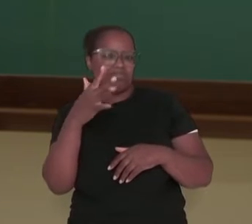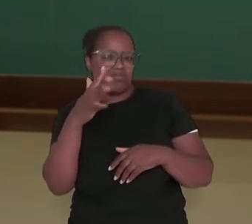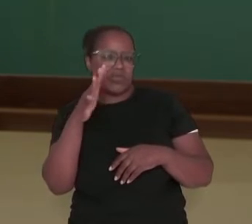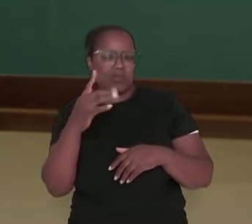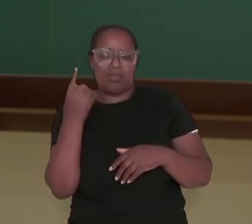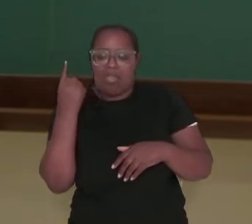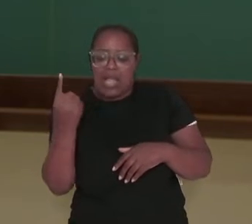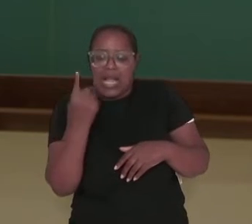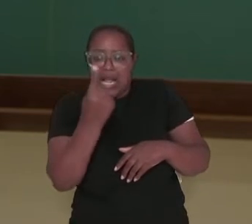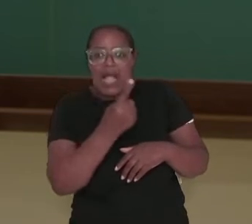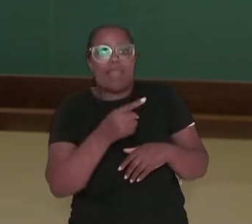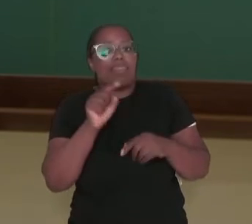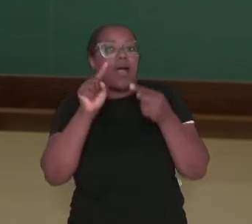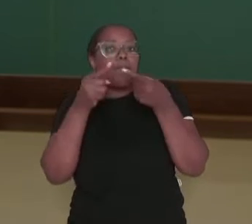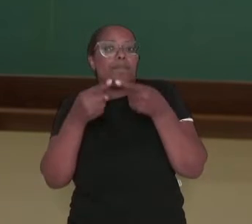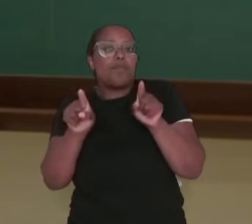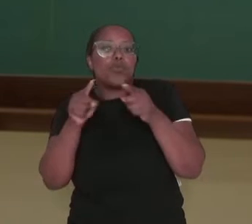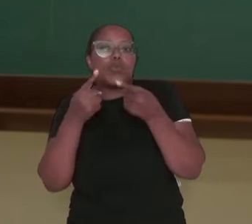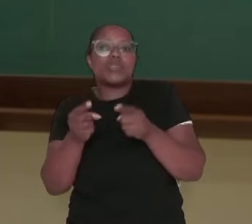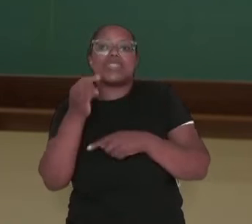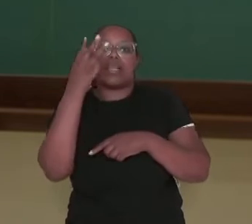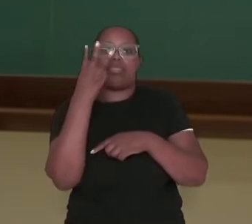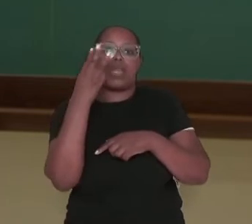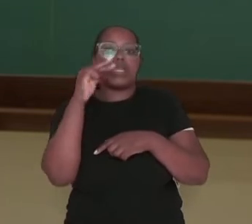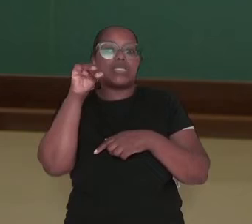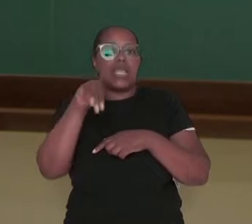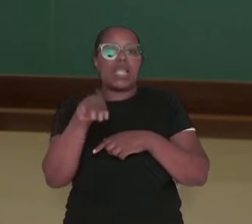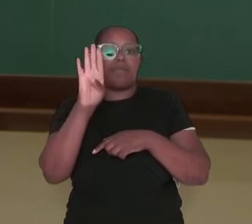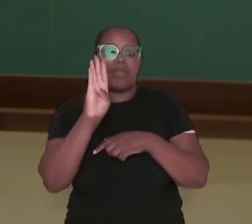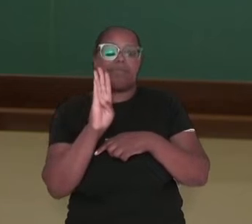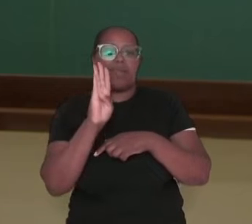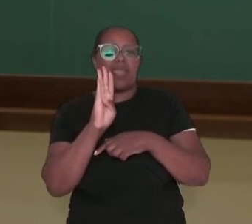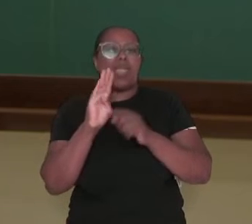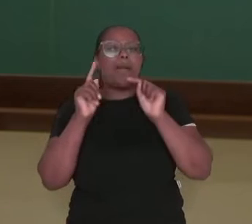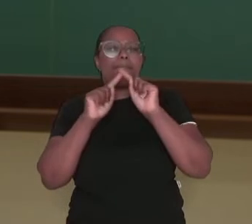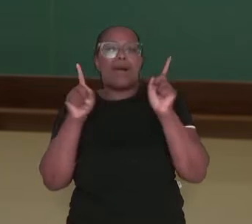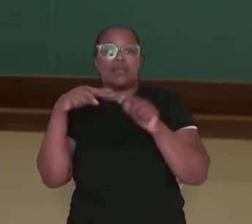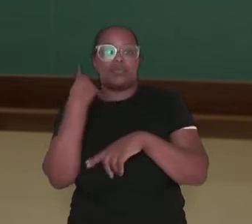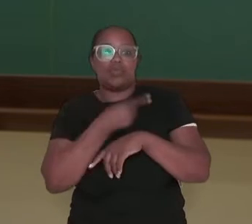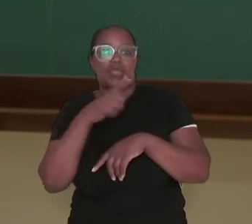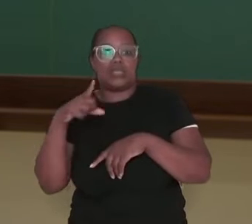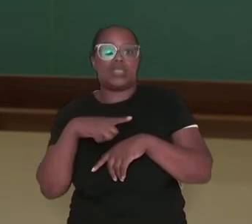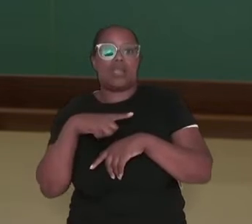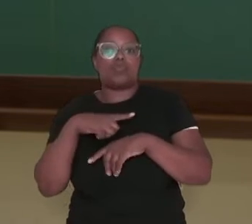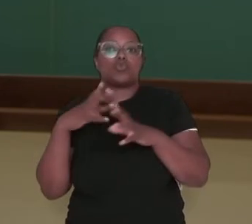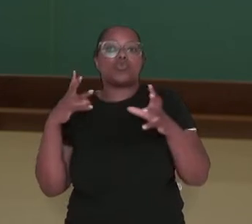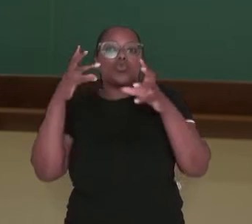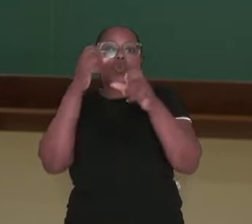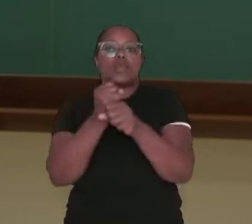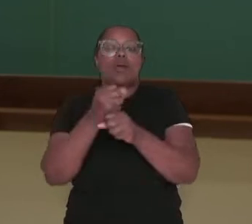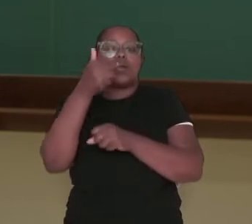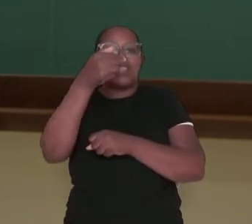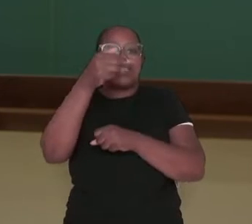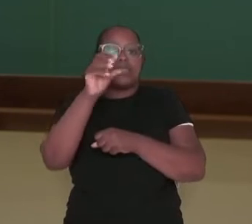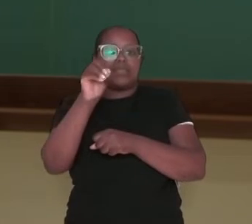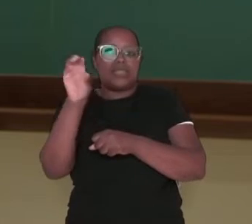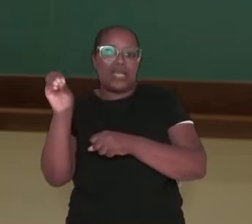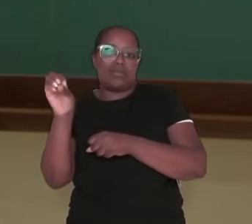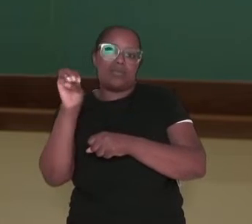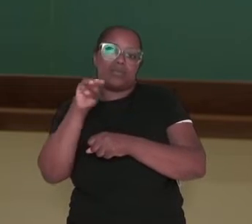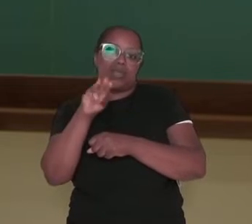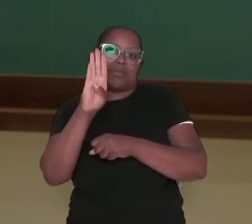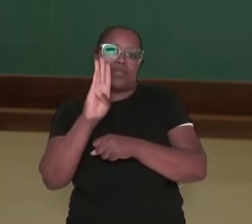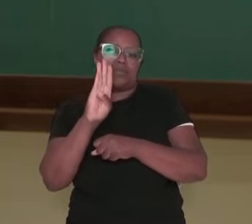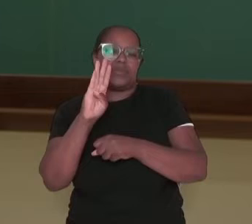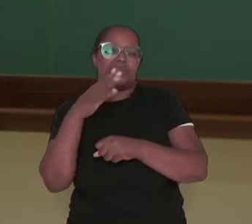cada música ocupa 3 MB. E nós temos um total de 700 MB. Eu fiz os cálculos e dá mais ou